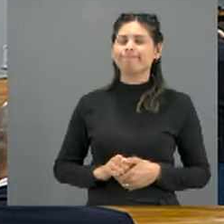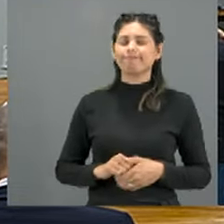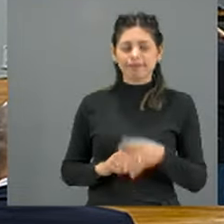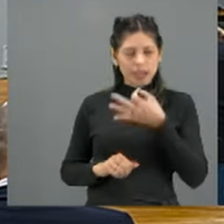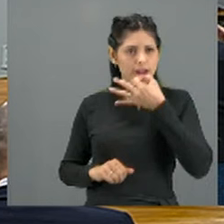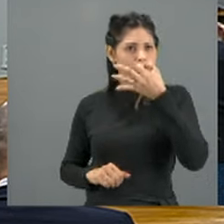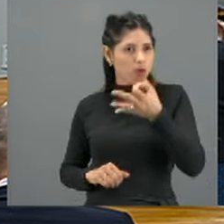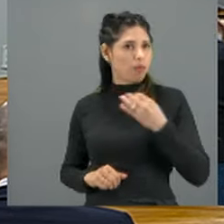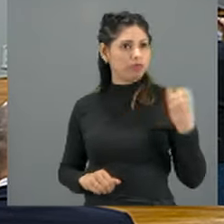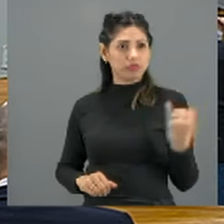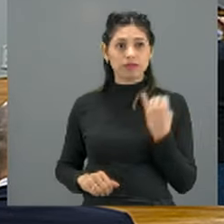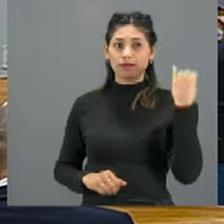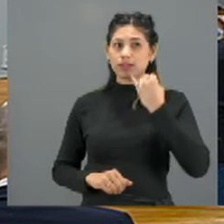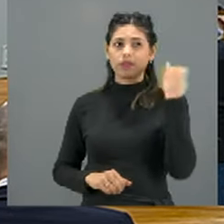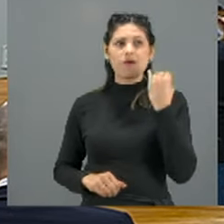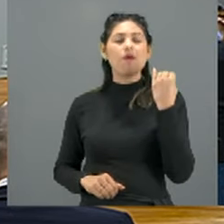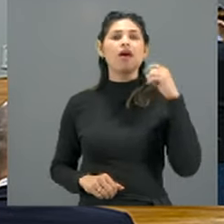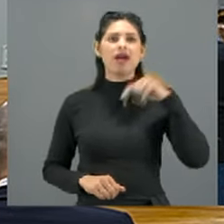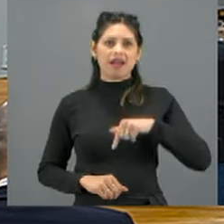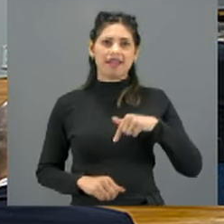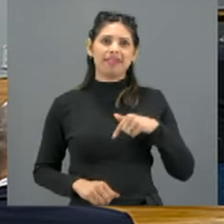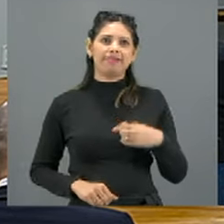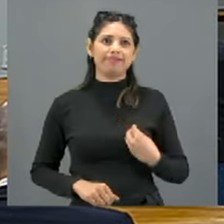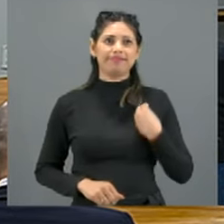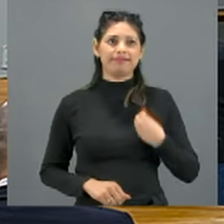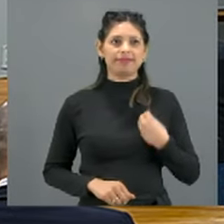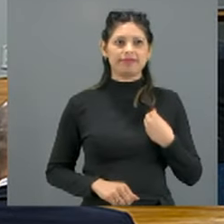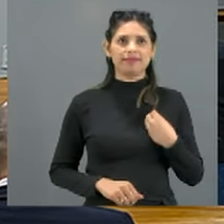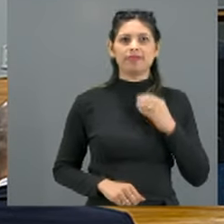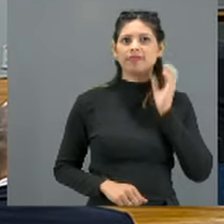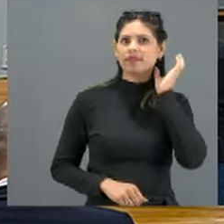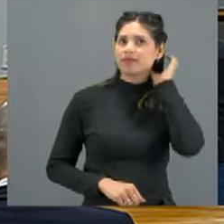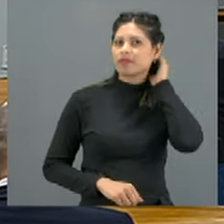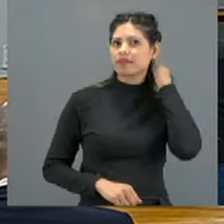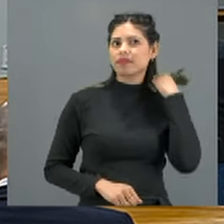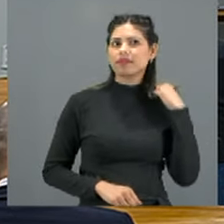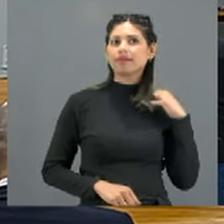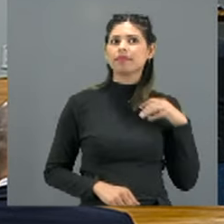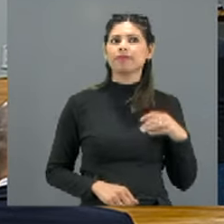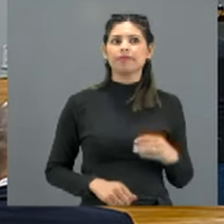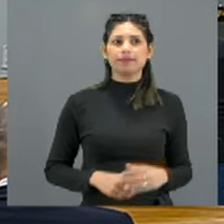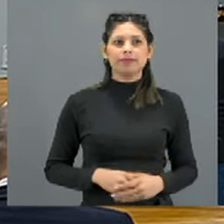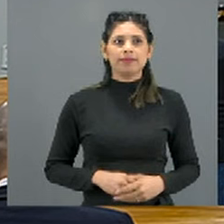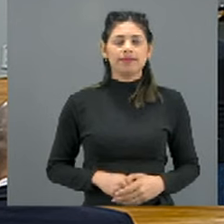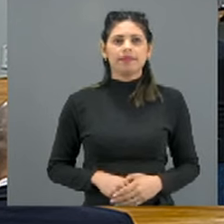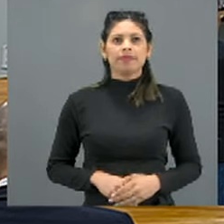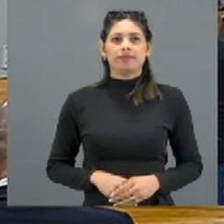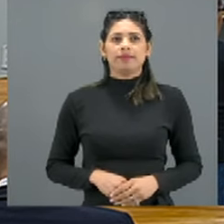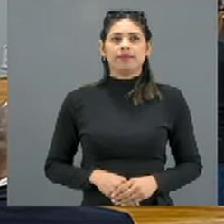muito útil para nós aqui. Com a palavra, Arnaldo